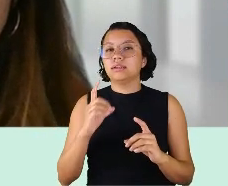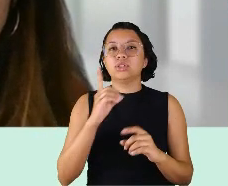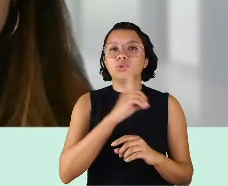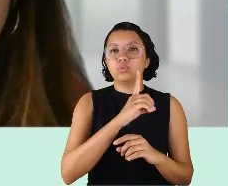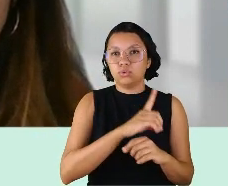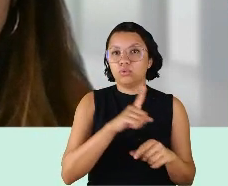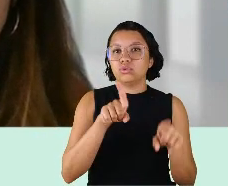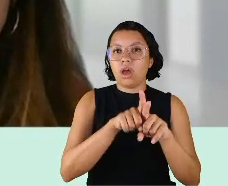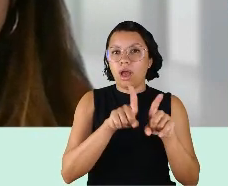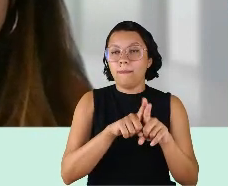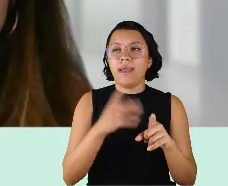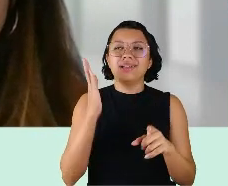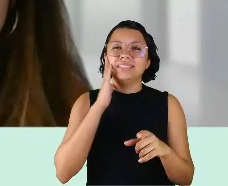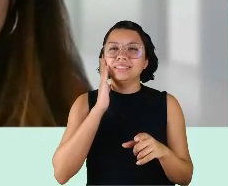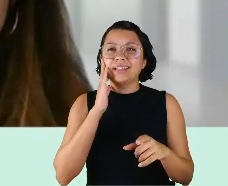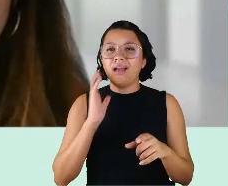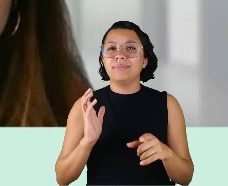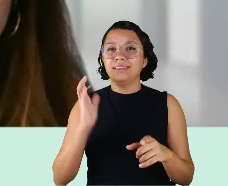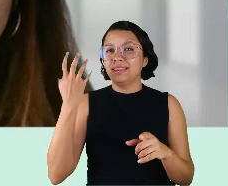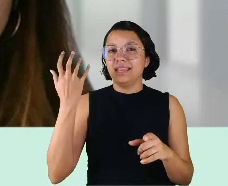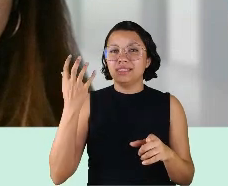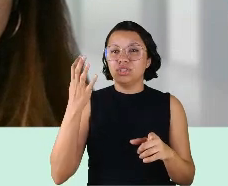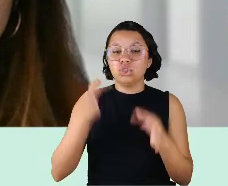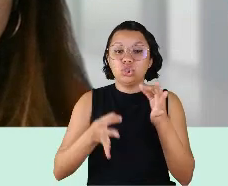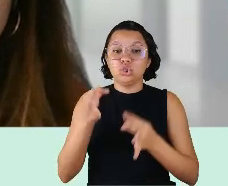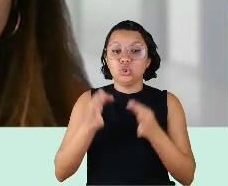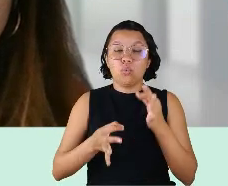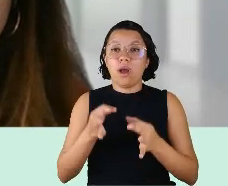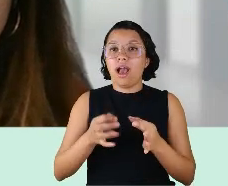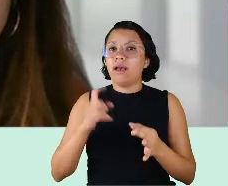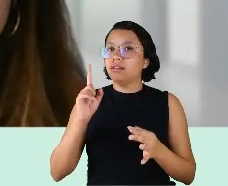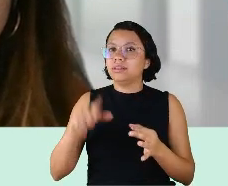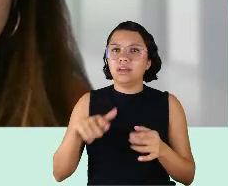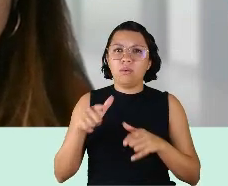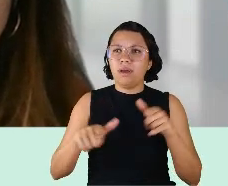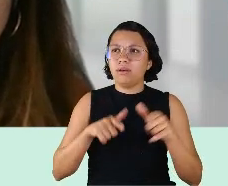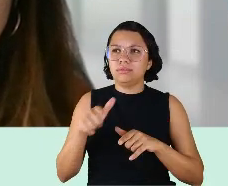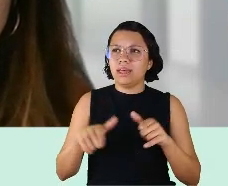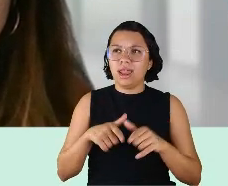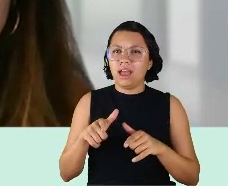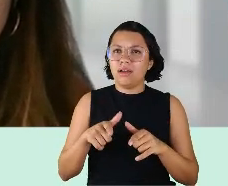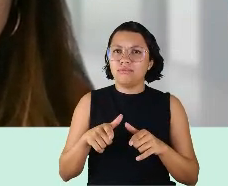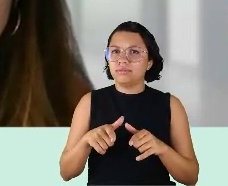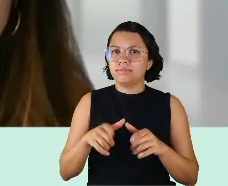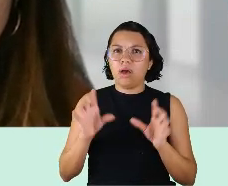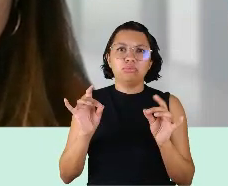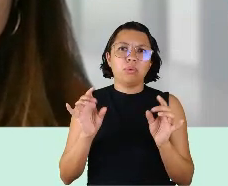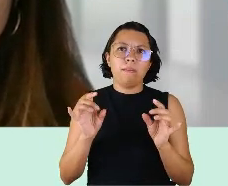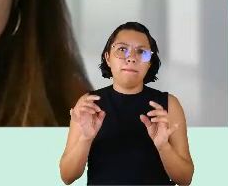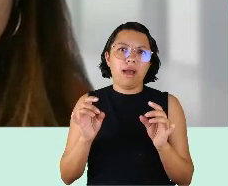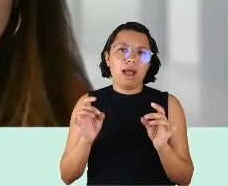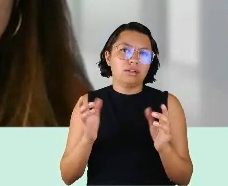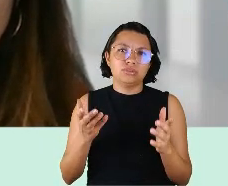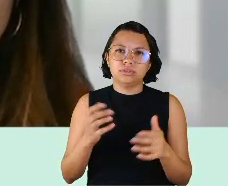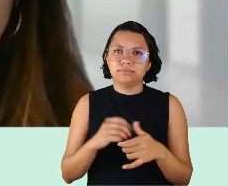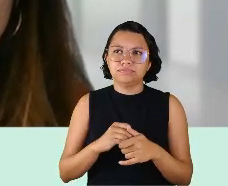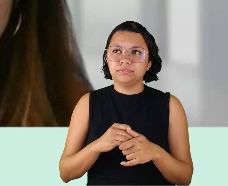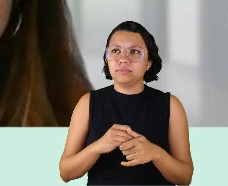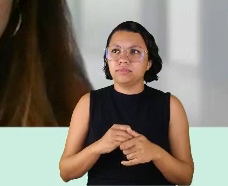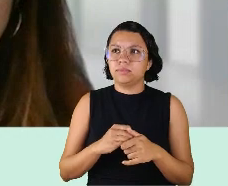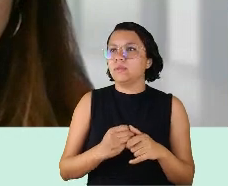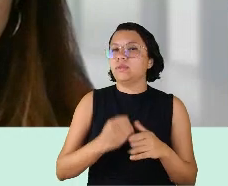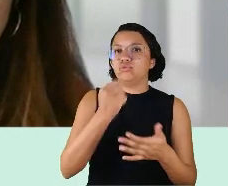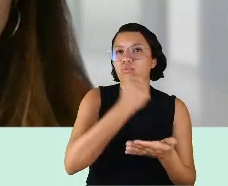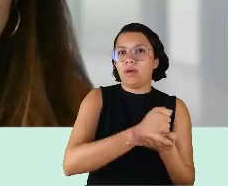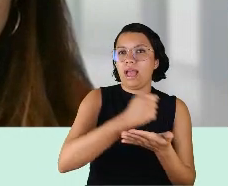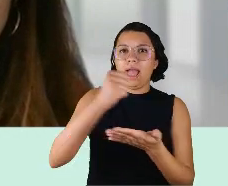gente sabe que decidir, né, julgar não é uma tarefa mecânica de bater agora nem